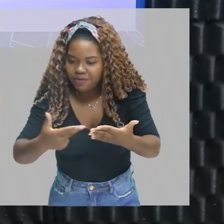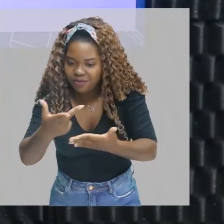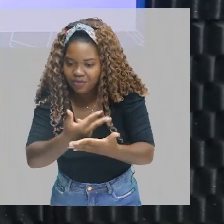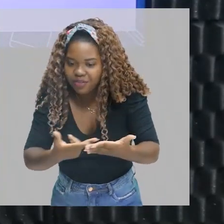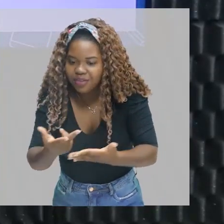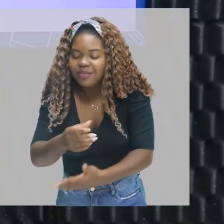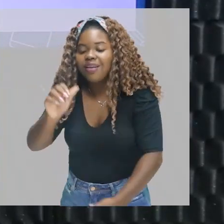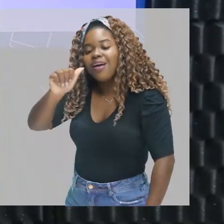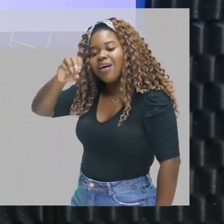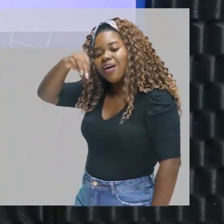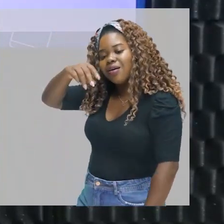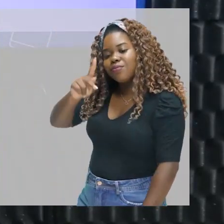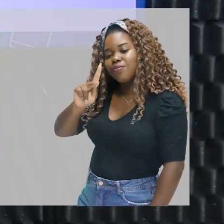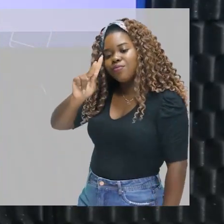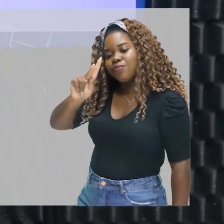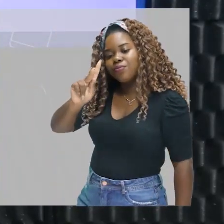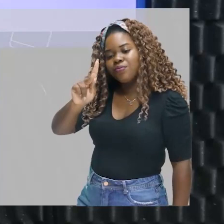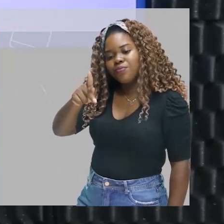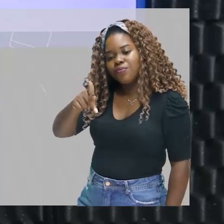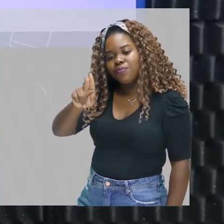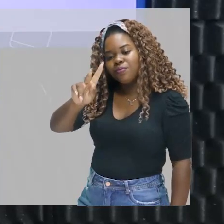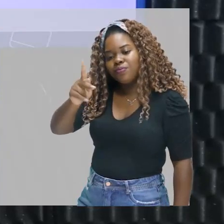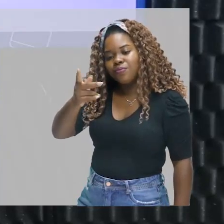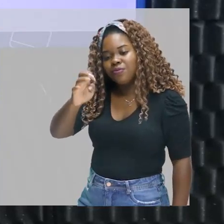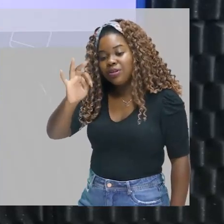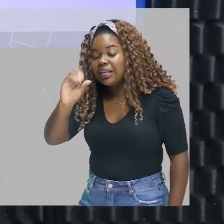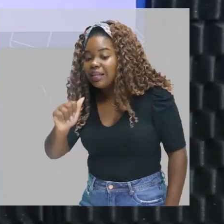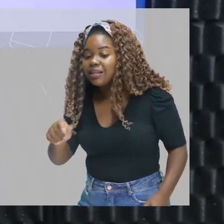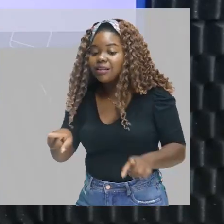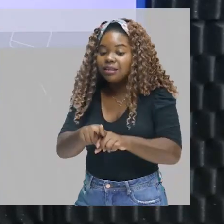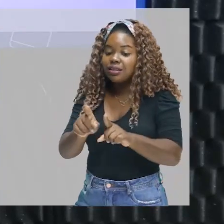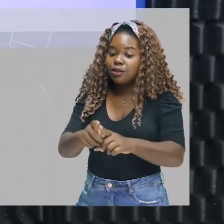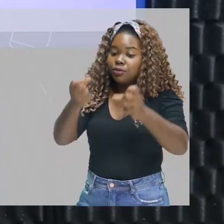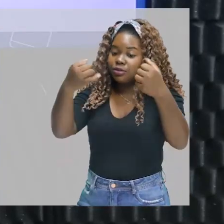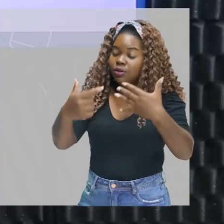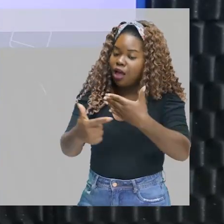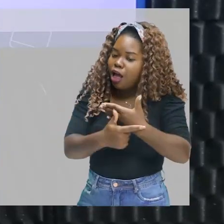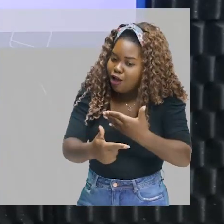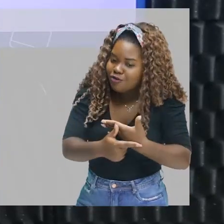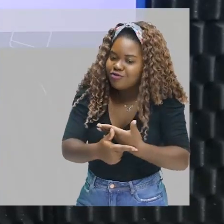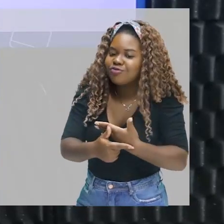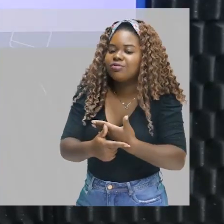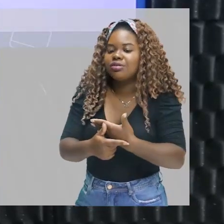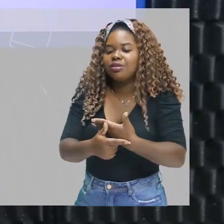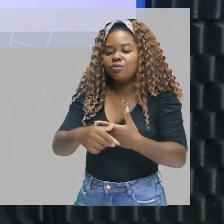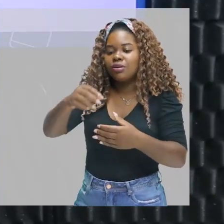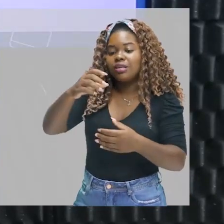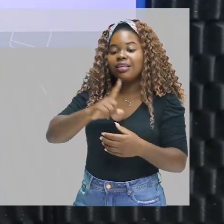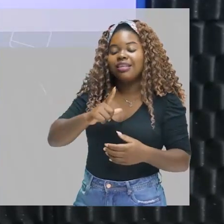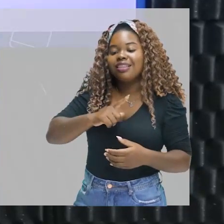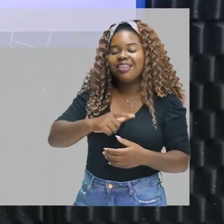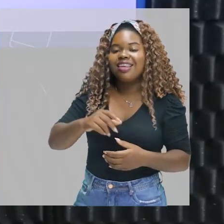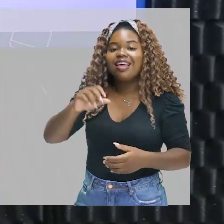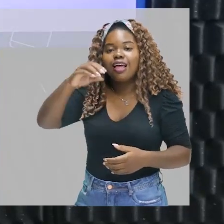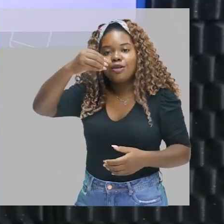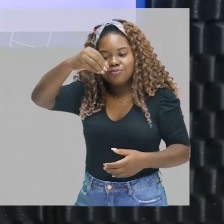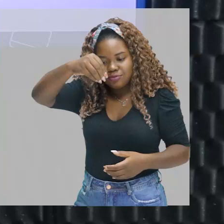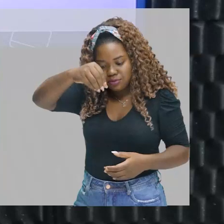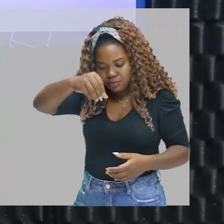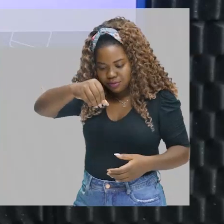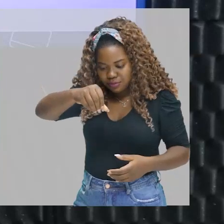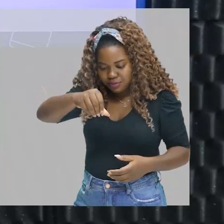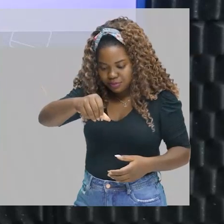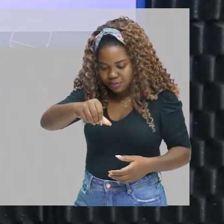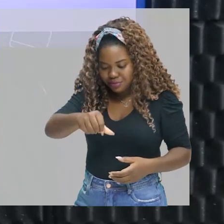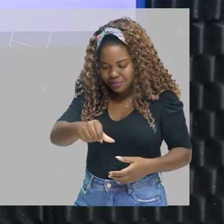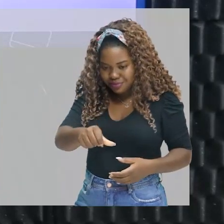também mostra, né, a função da ampulheta, né? A areia caindo. Aqui no caso, o que caem são o quê? As palavras. Então, essa é